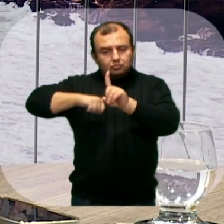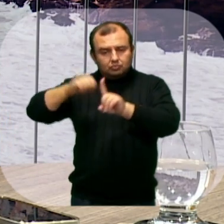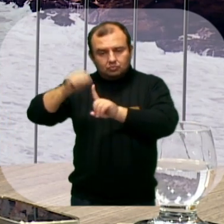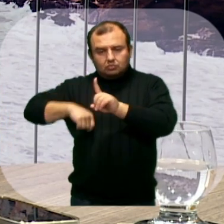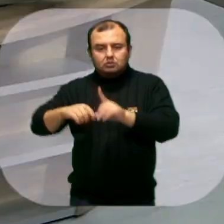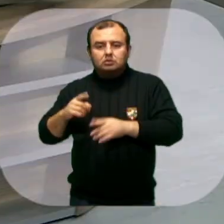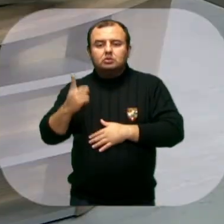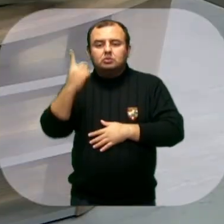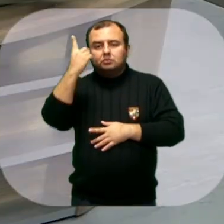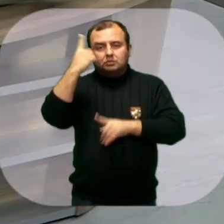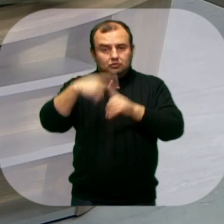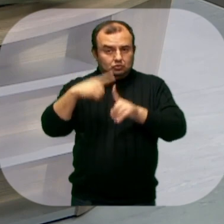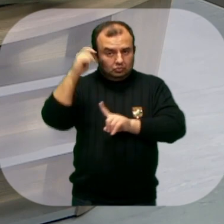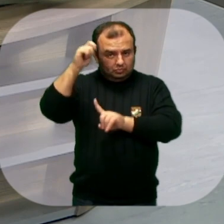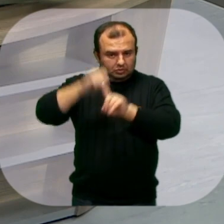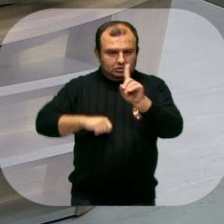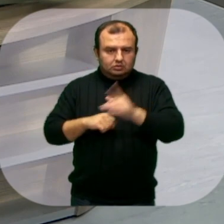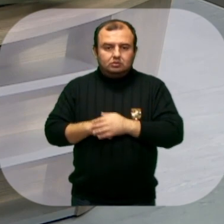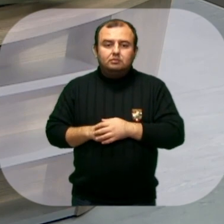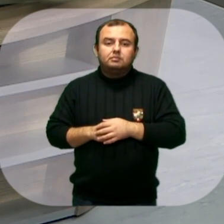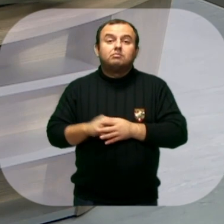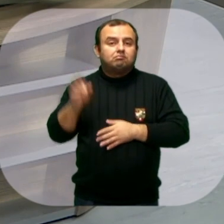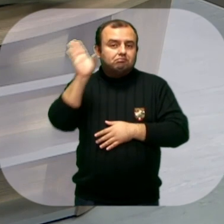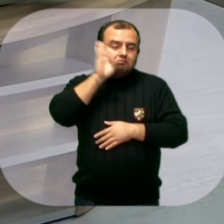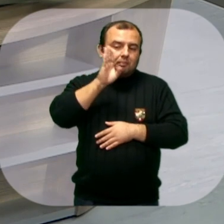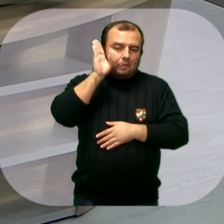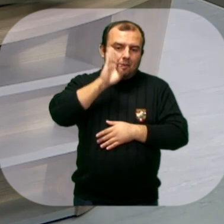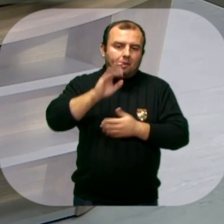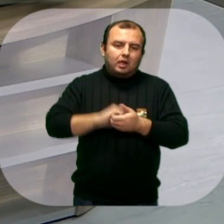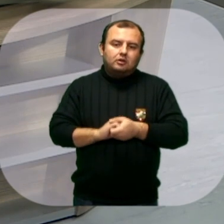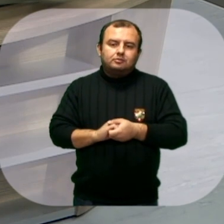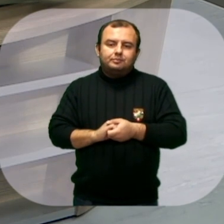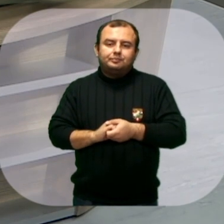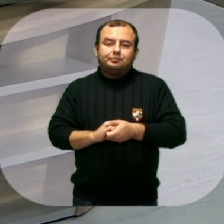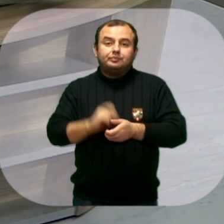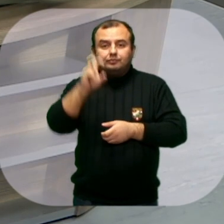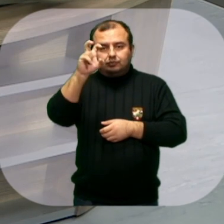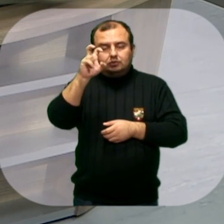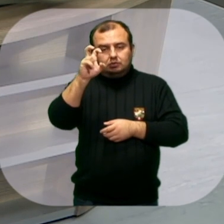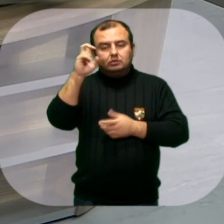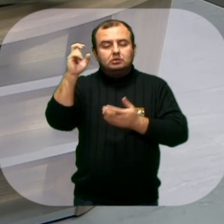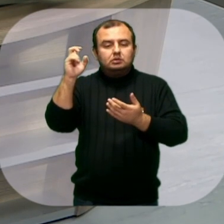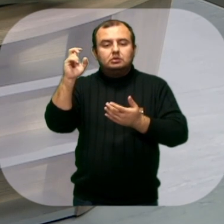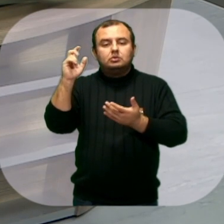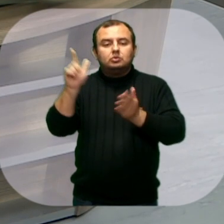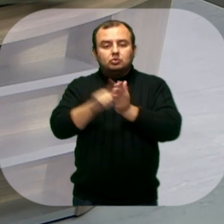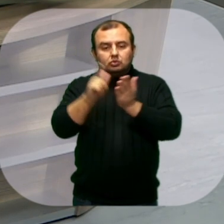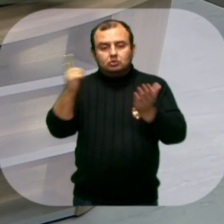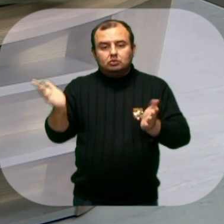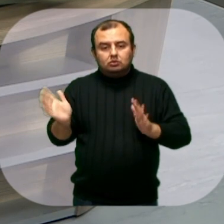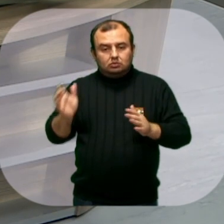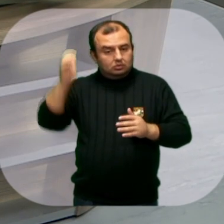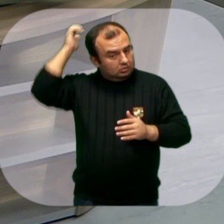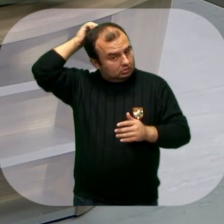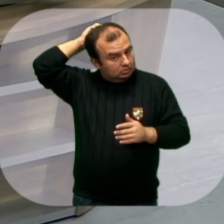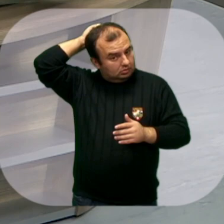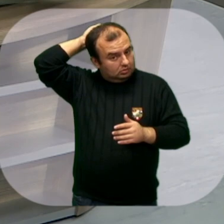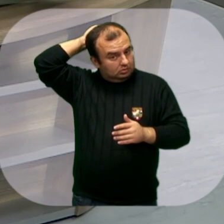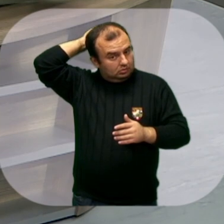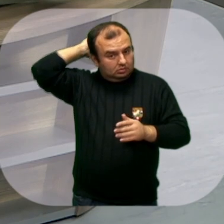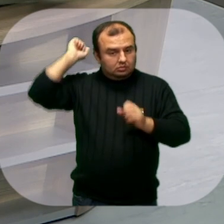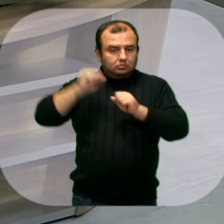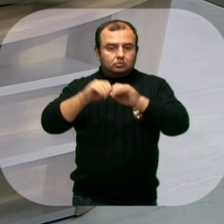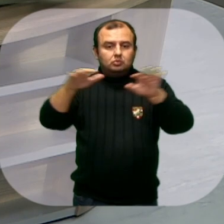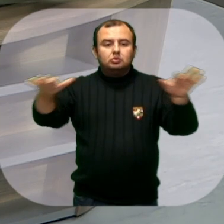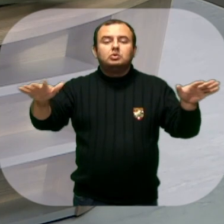Mensal. É edição mensal. Olha que bacana. Já estamos agora na 5ª edição. Vocês não estão pensando em expandir, de